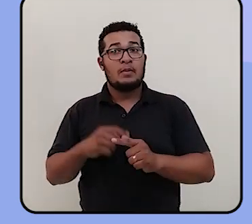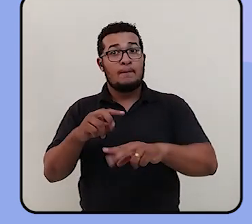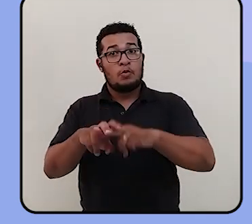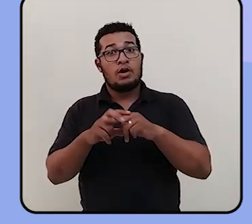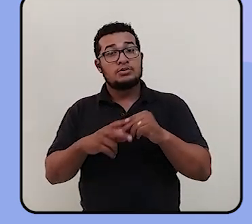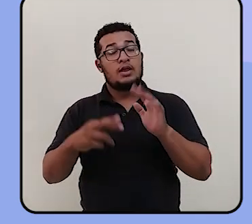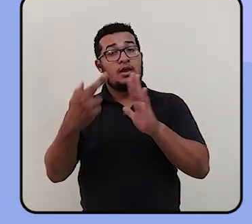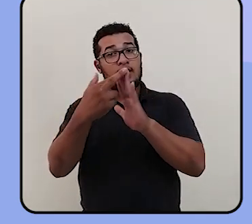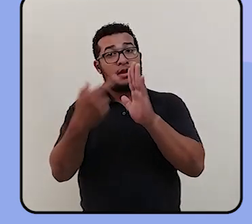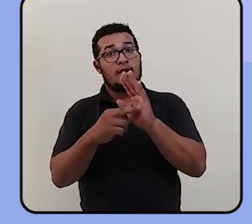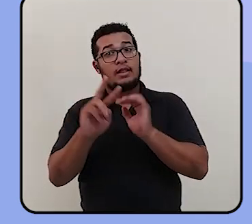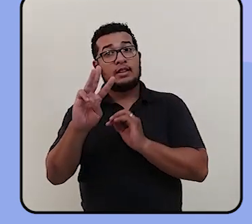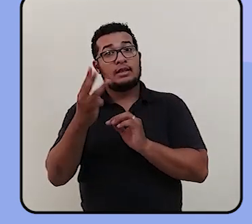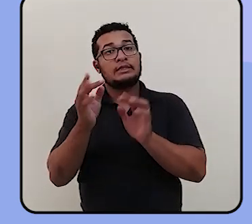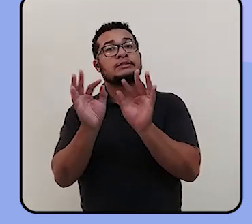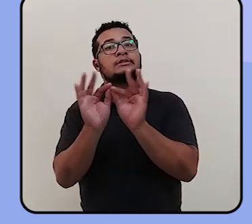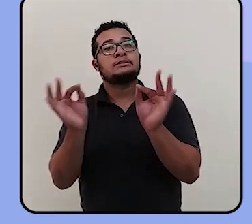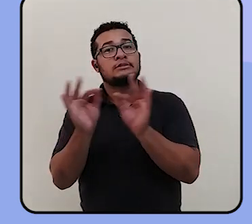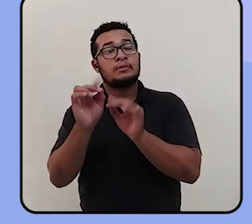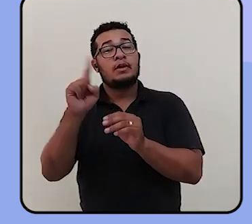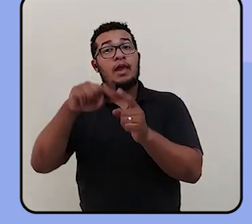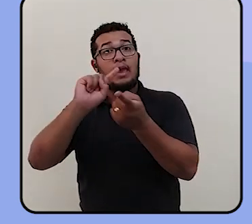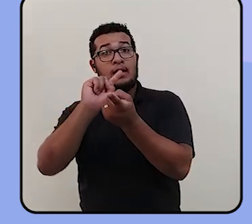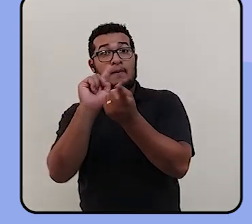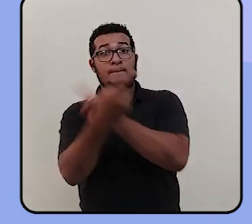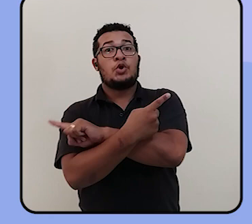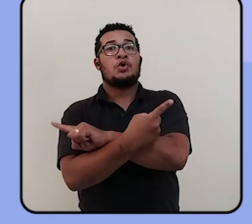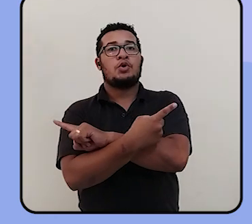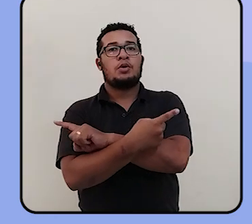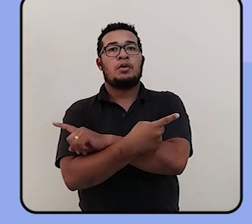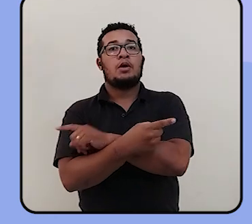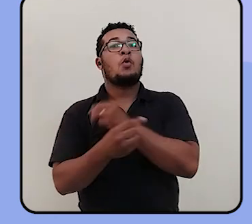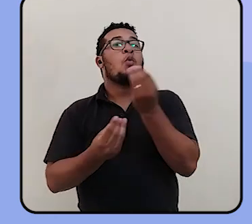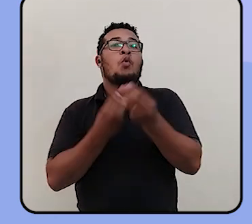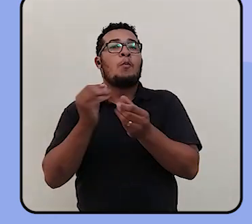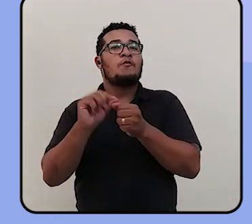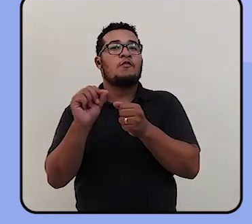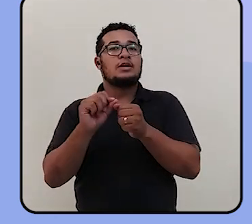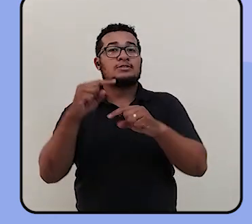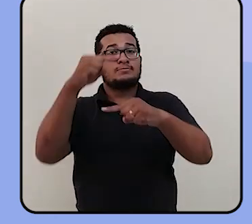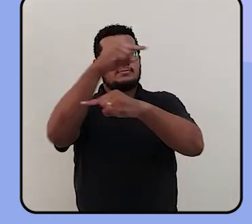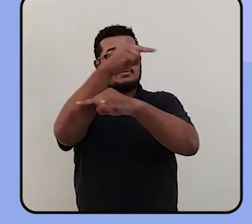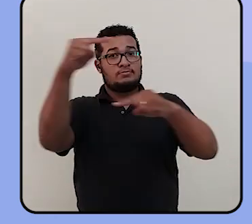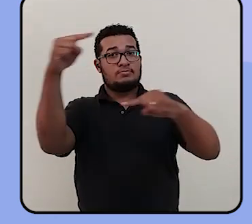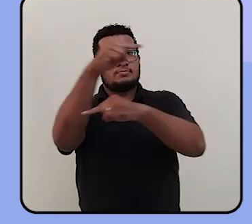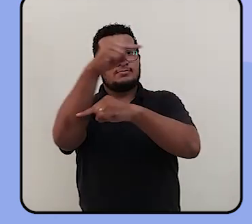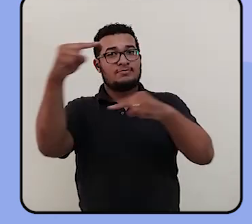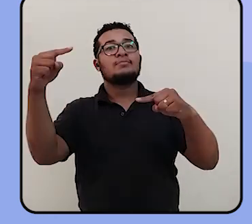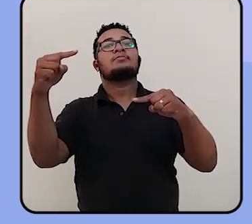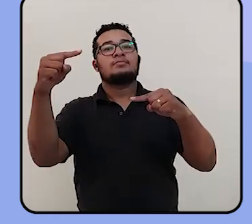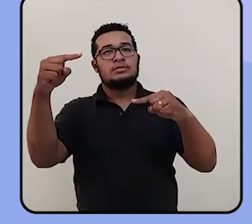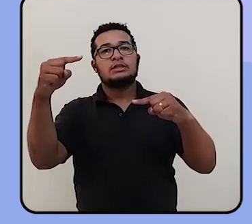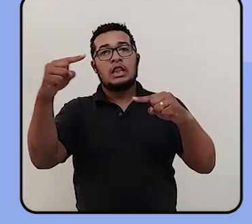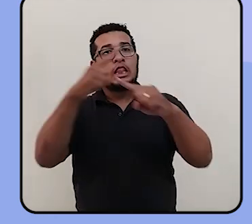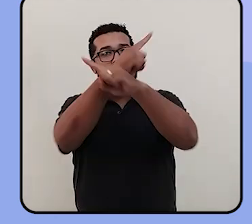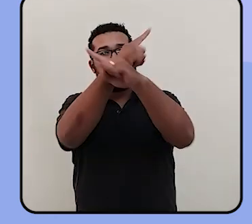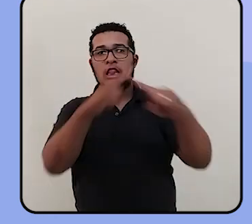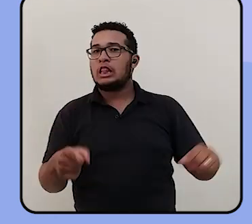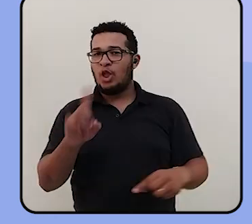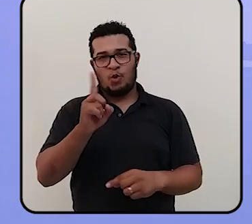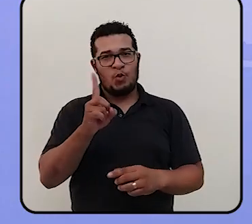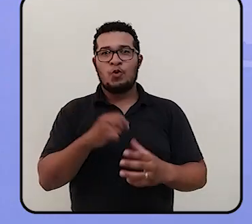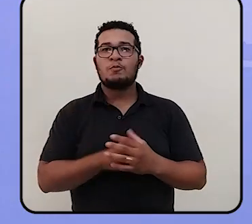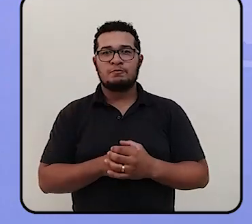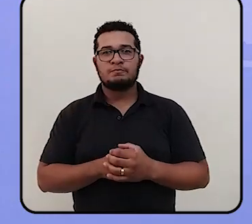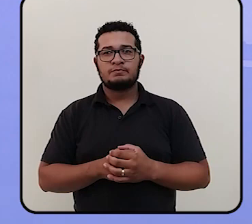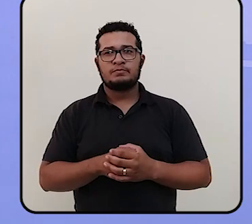regra de 3 simples for inversamente proporcional, a multiplicação será